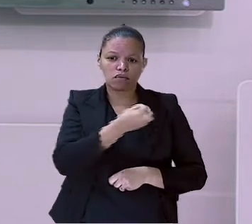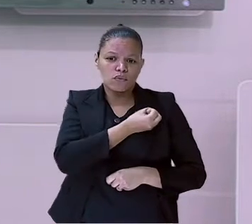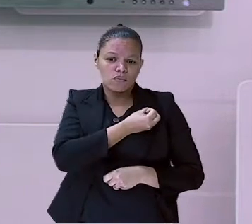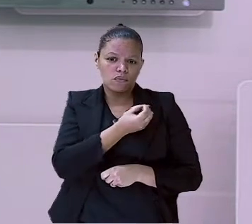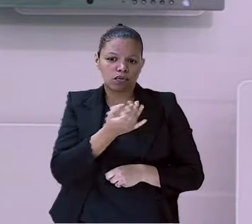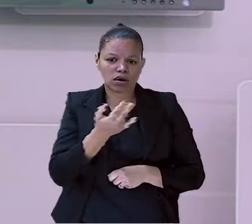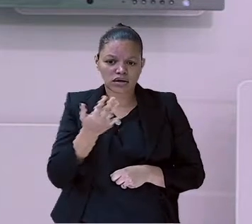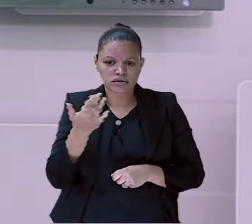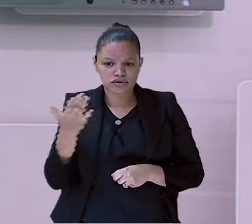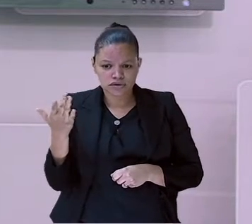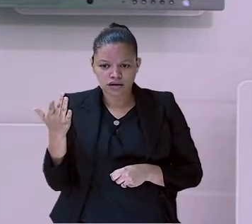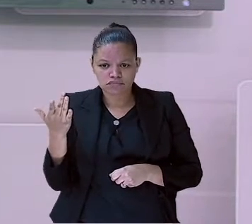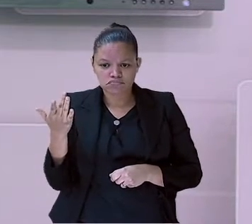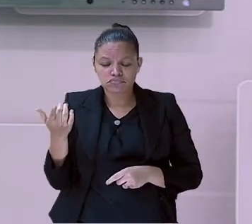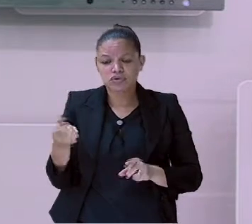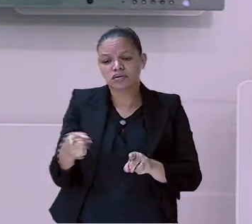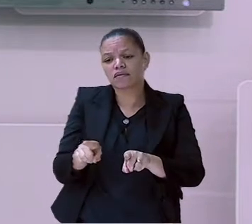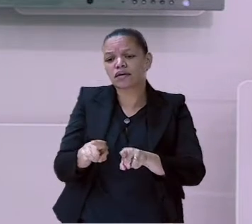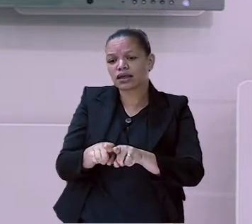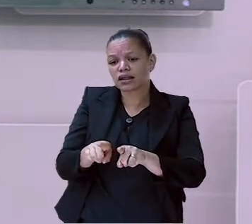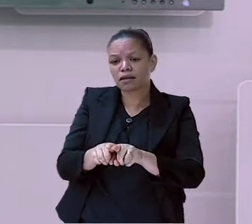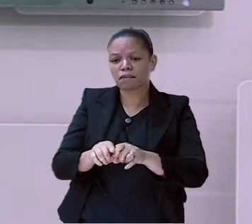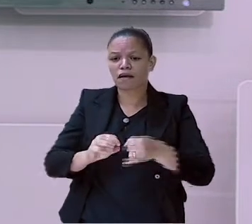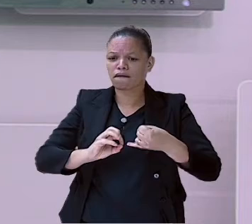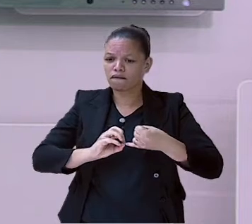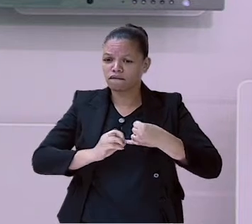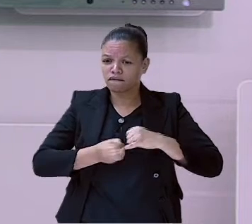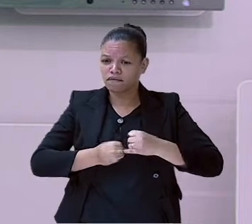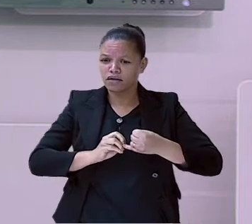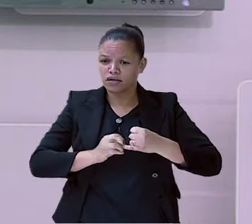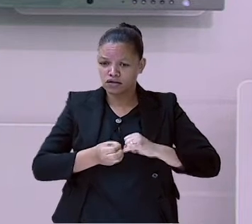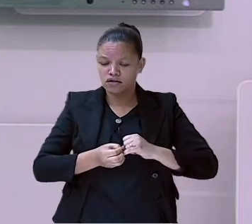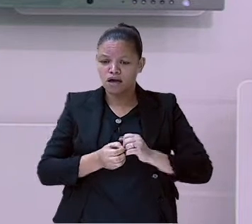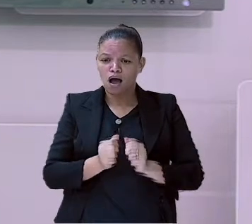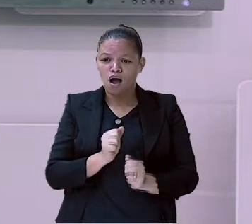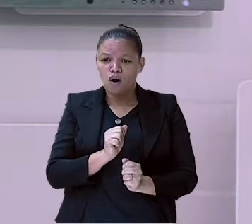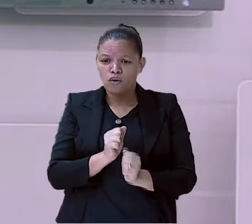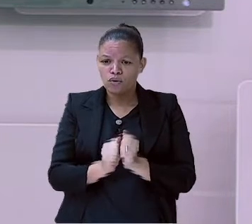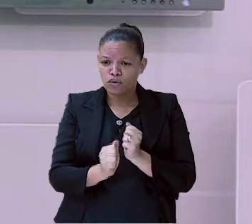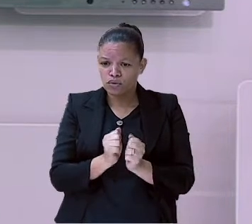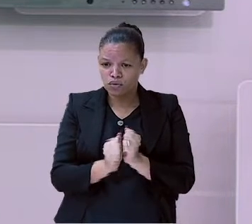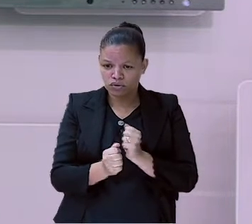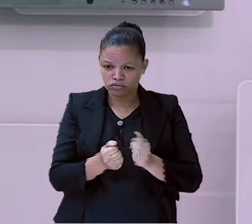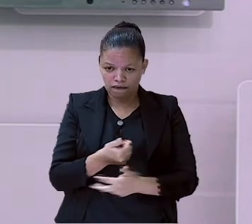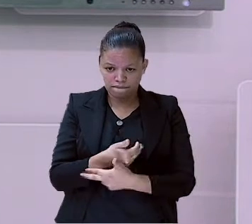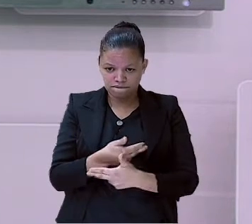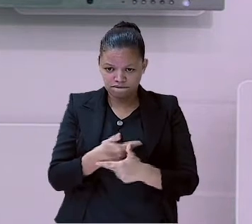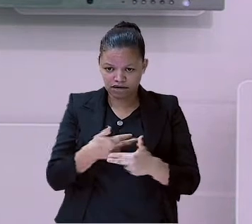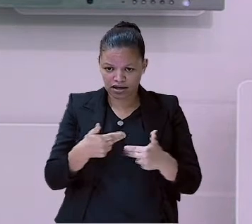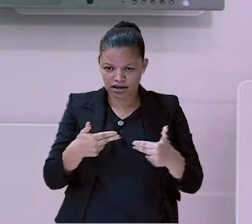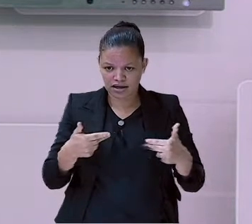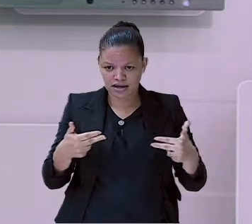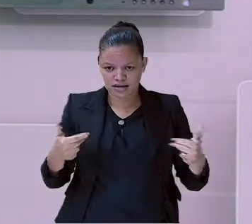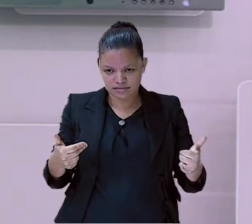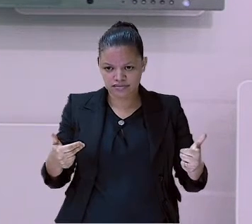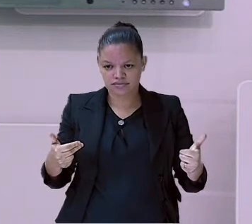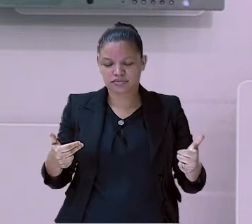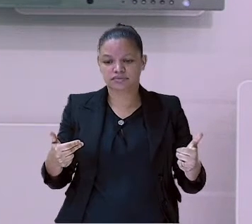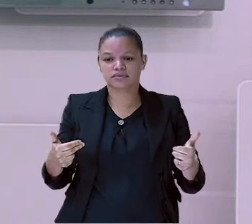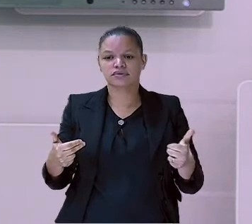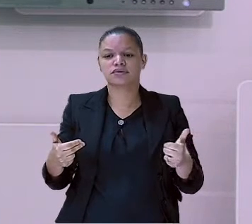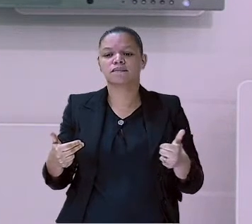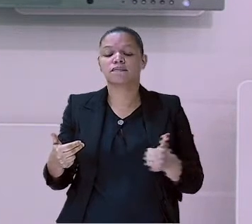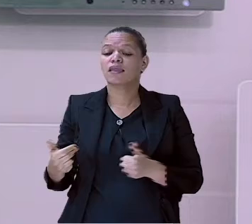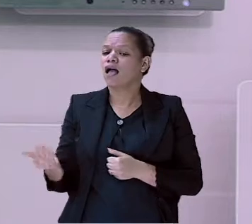ali feijões e oleaginosas, 1 porção, entrando na parte dos lipídios, que eles